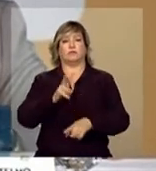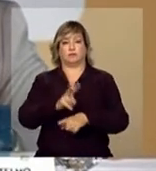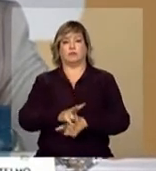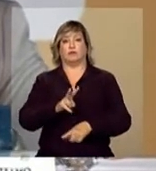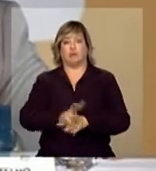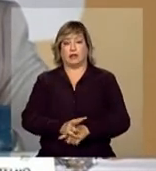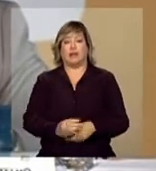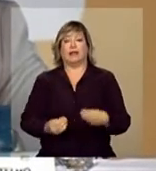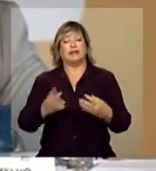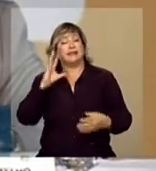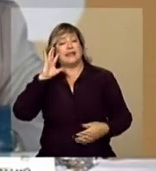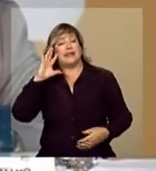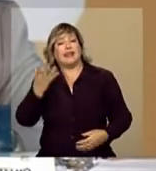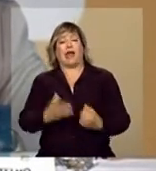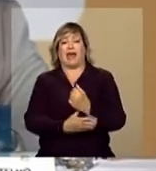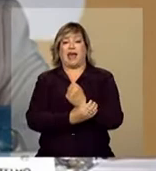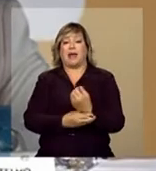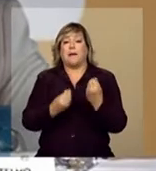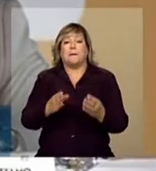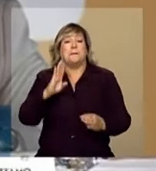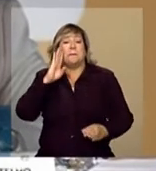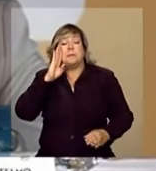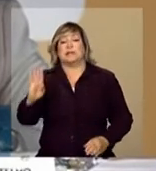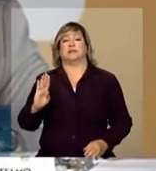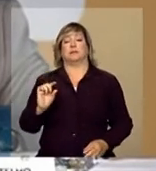tentar garantir o mínimo possível.